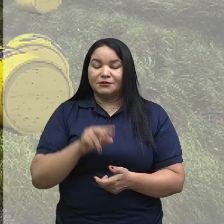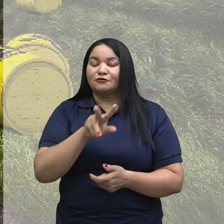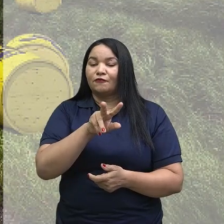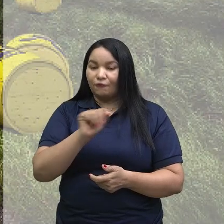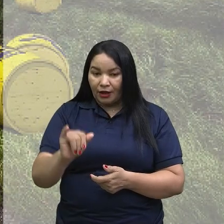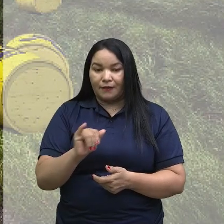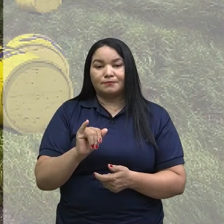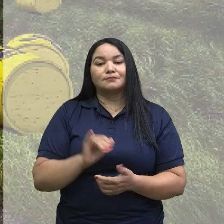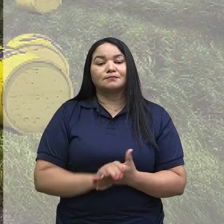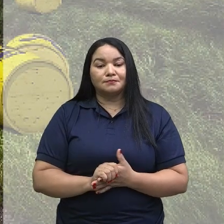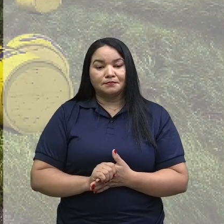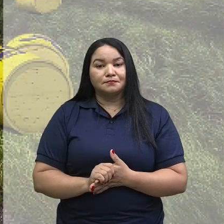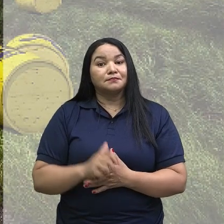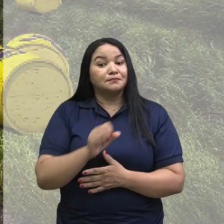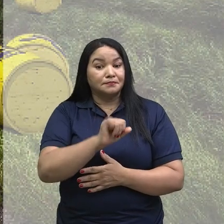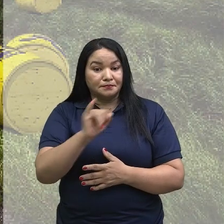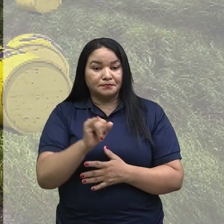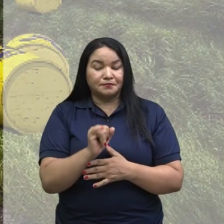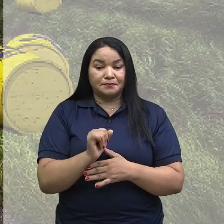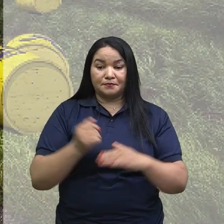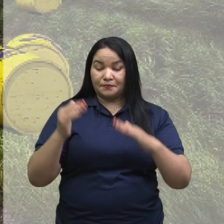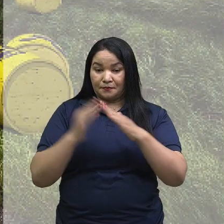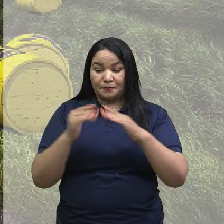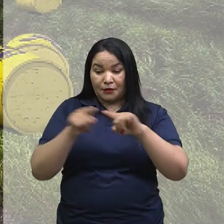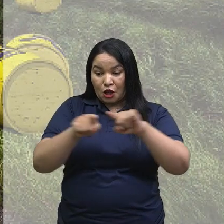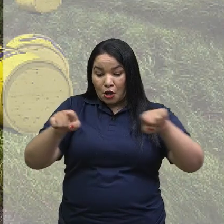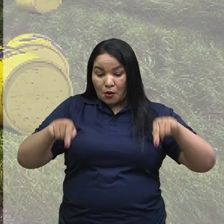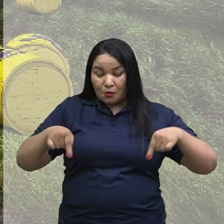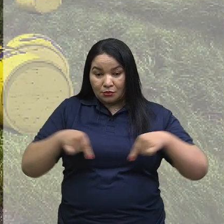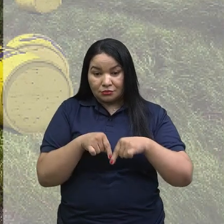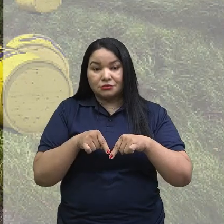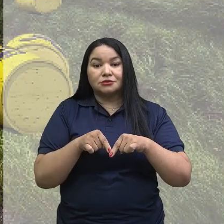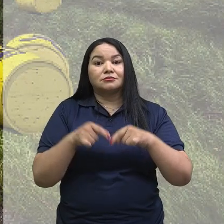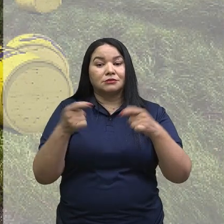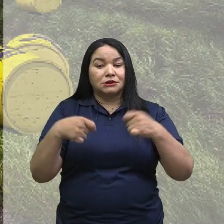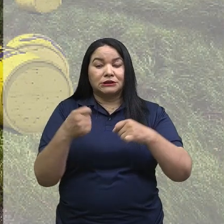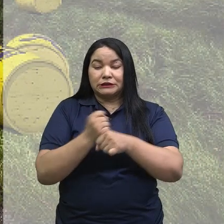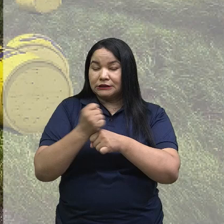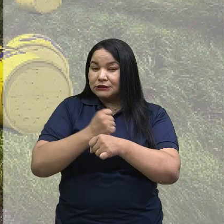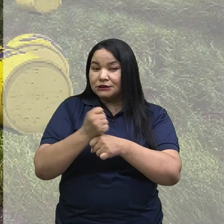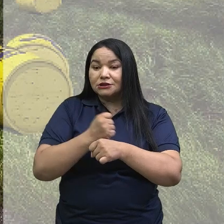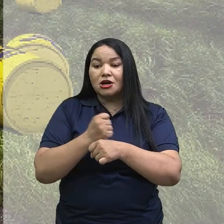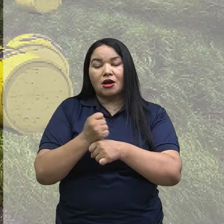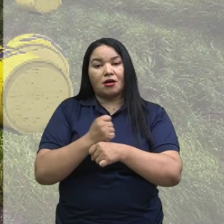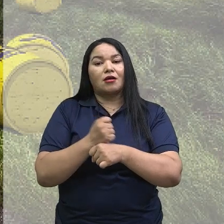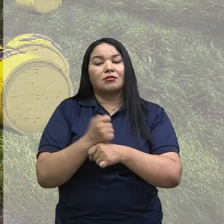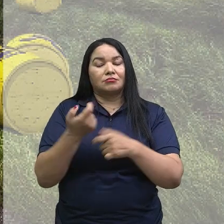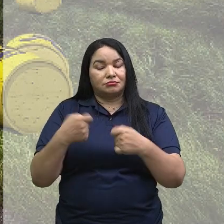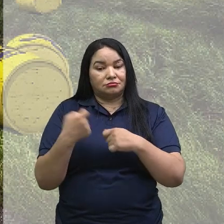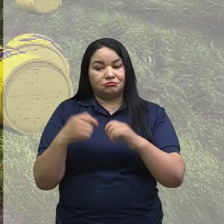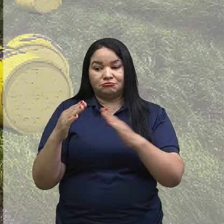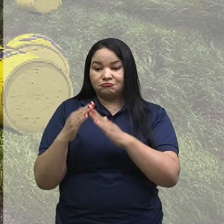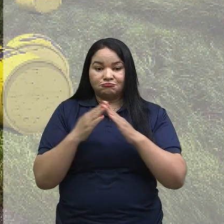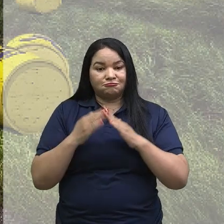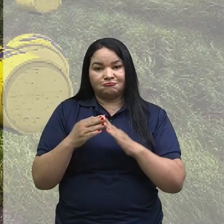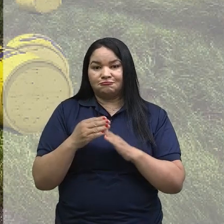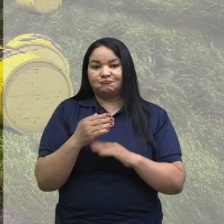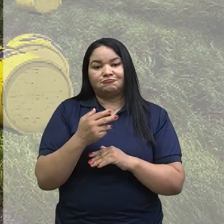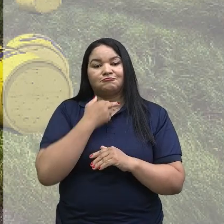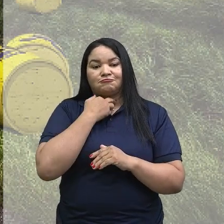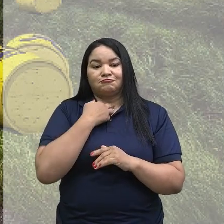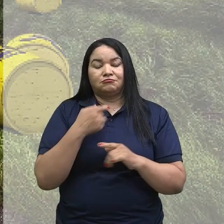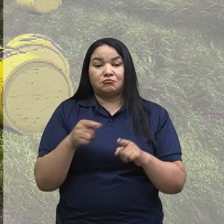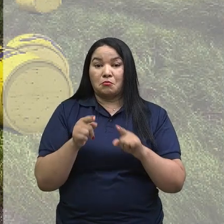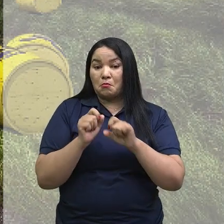Deixar áreas inabitadas também por muito tempo, por vários anos. Então, note que eu posso ter